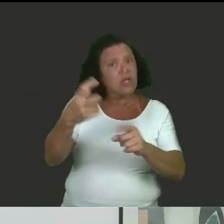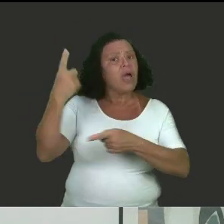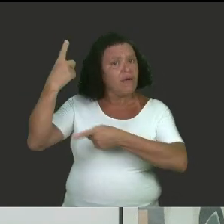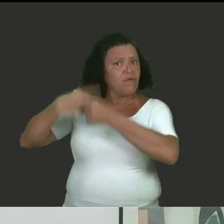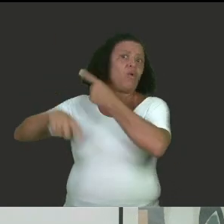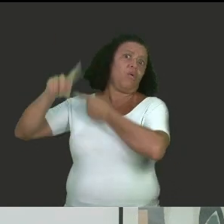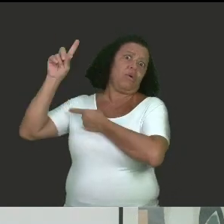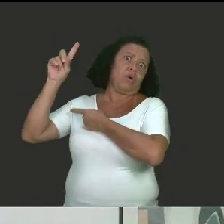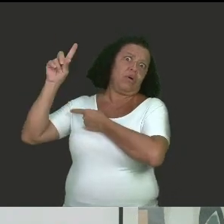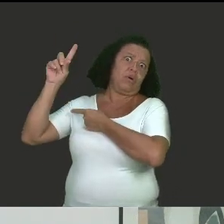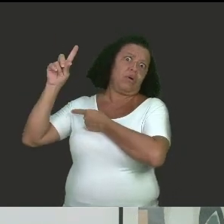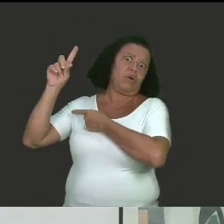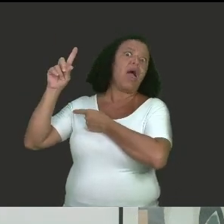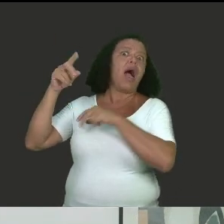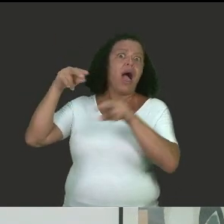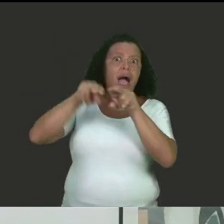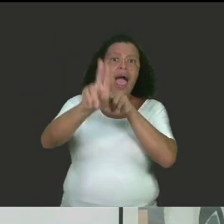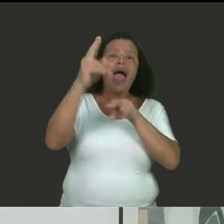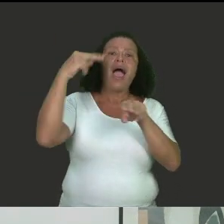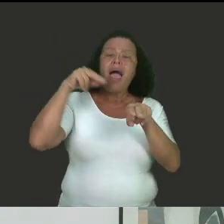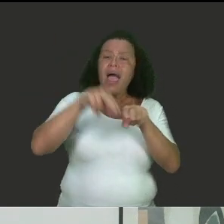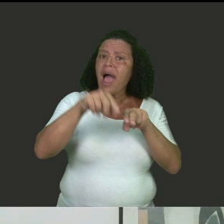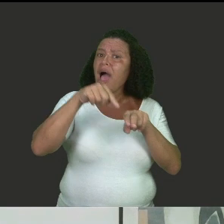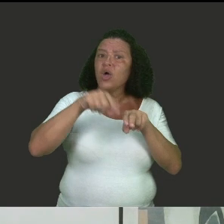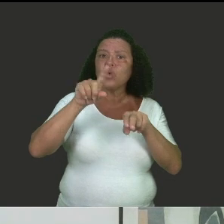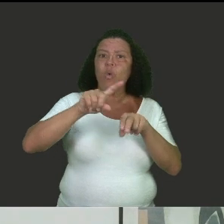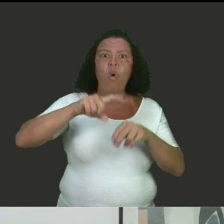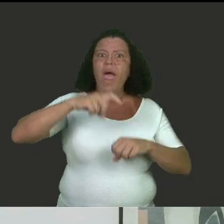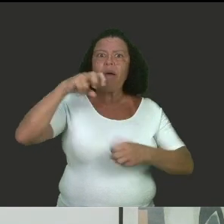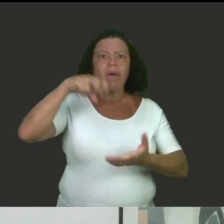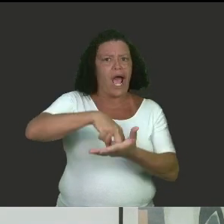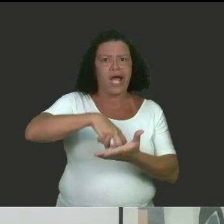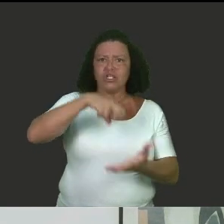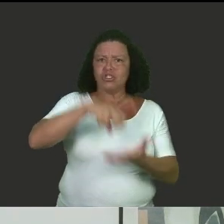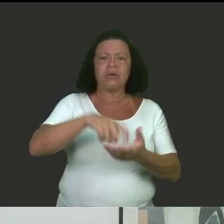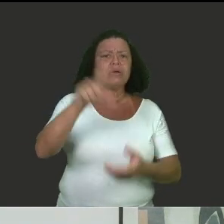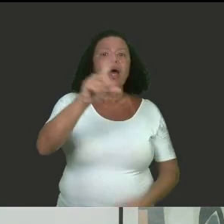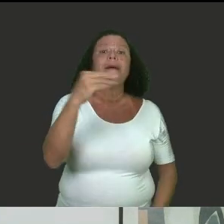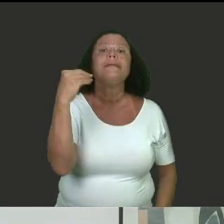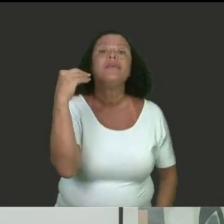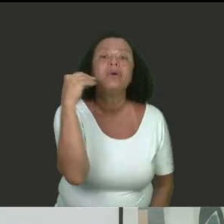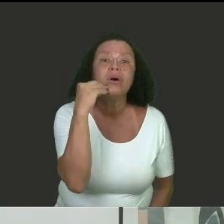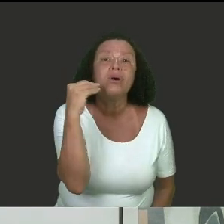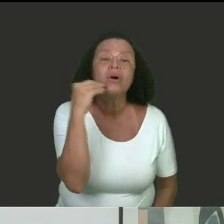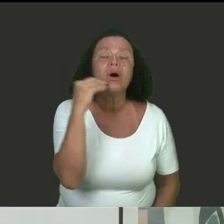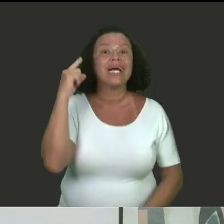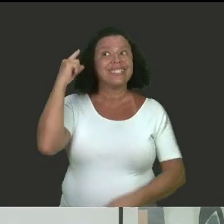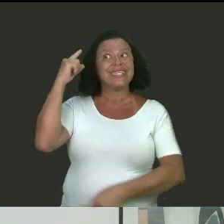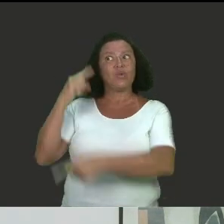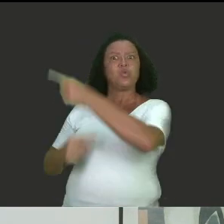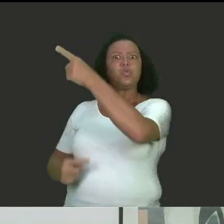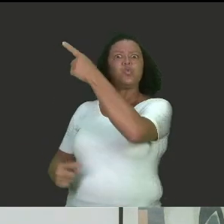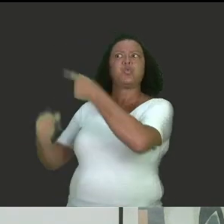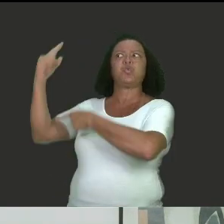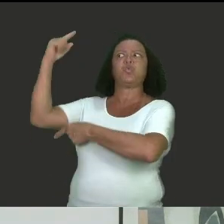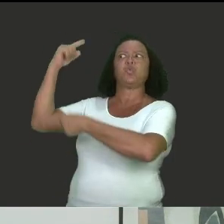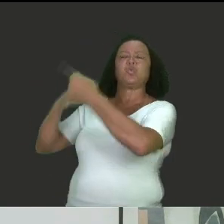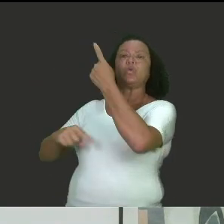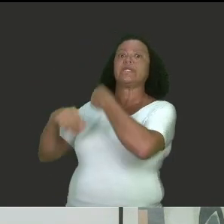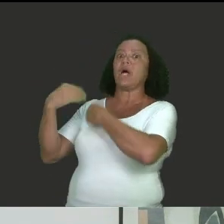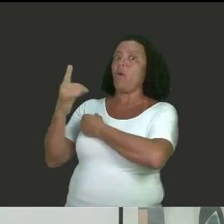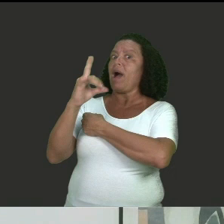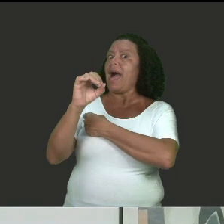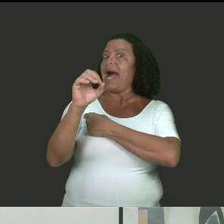A reencarnação não é uma punição, ela é uma oportunidade de evolução. Então a dor evolução